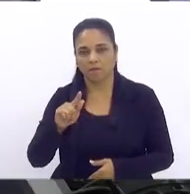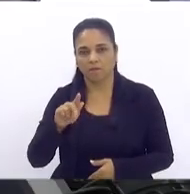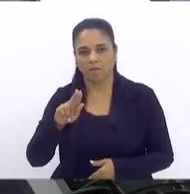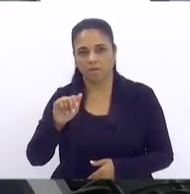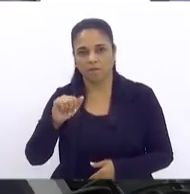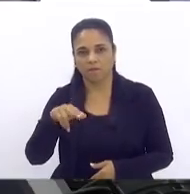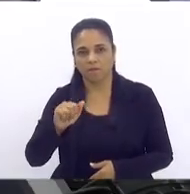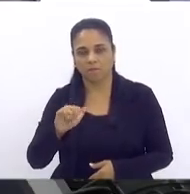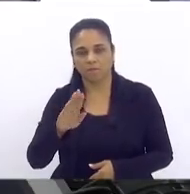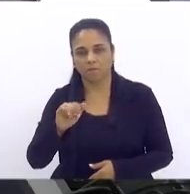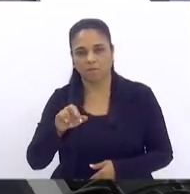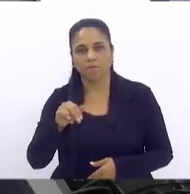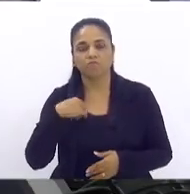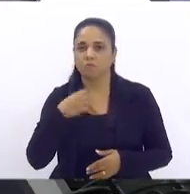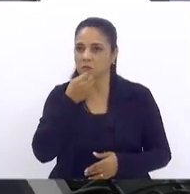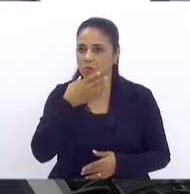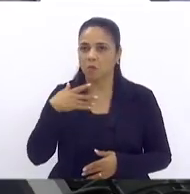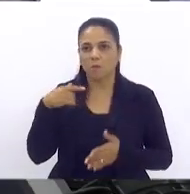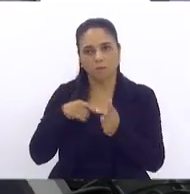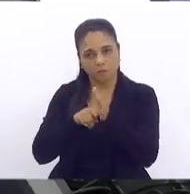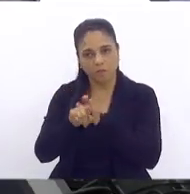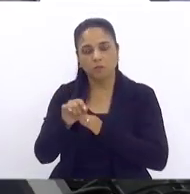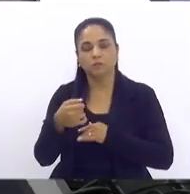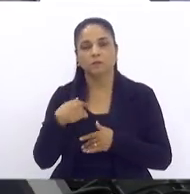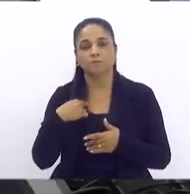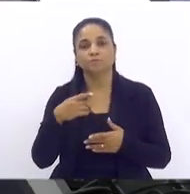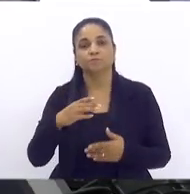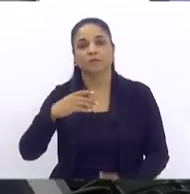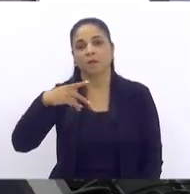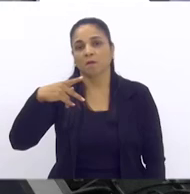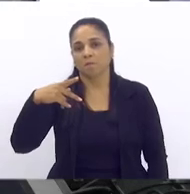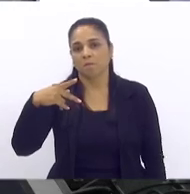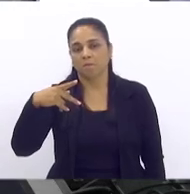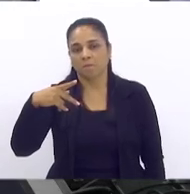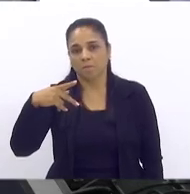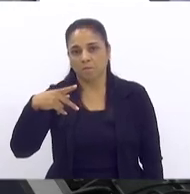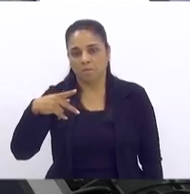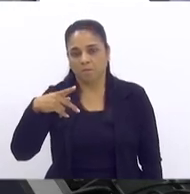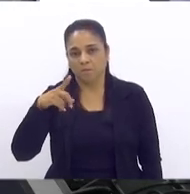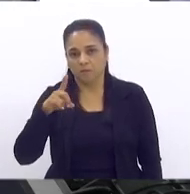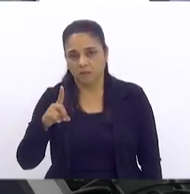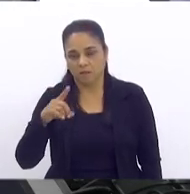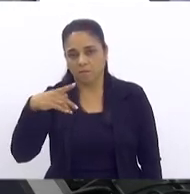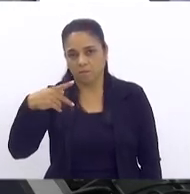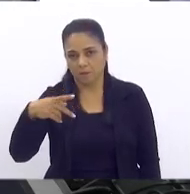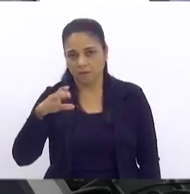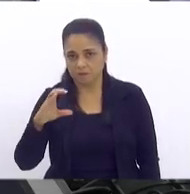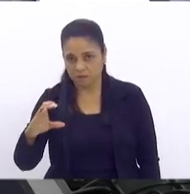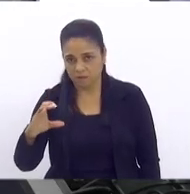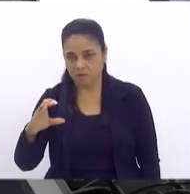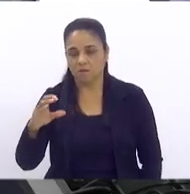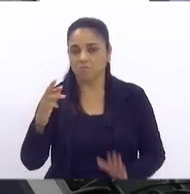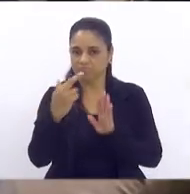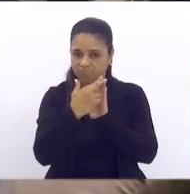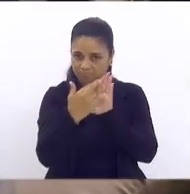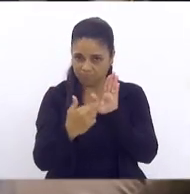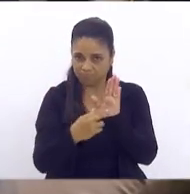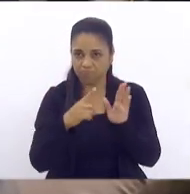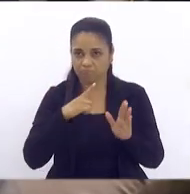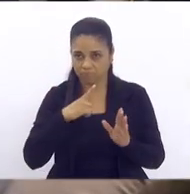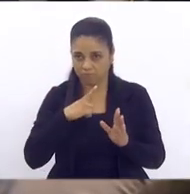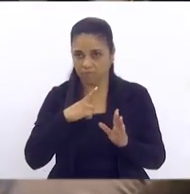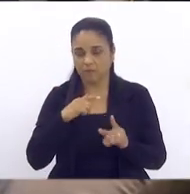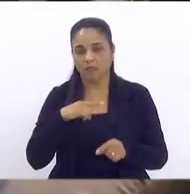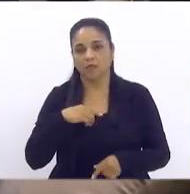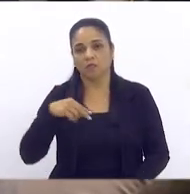Obrigado pela pergunta, deputado Deodato. A DPC, além das normas, ela emite as